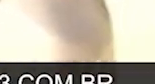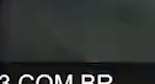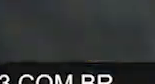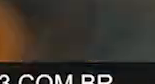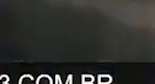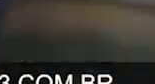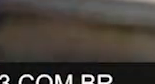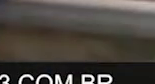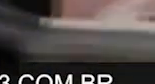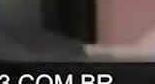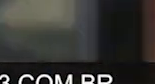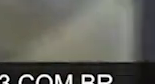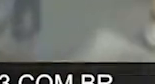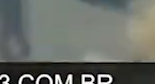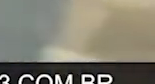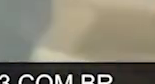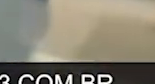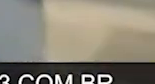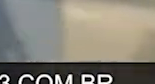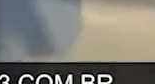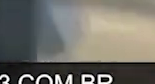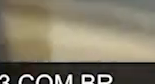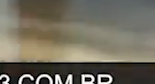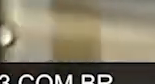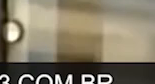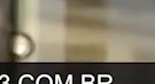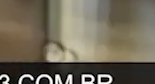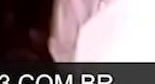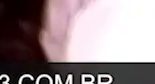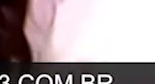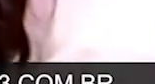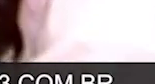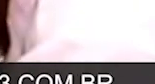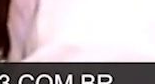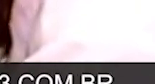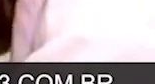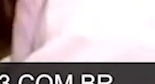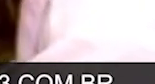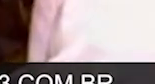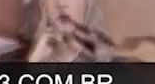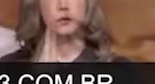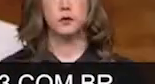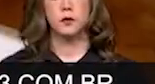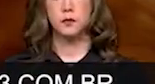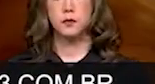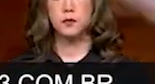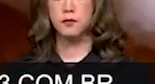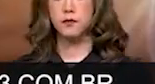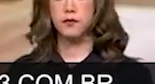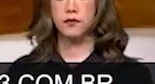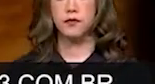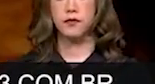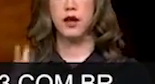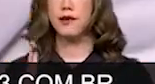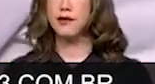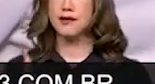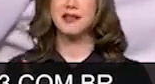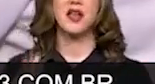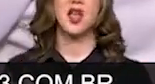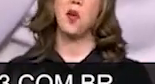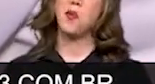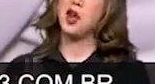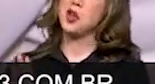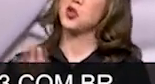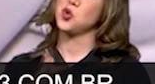do animal de estimação. Matéria interessante, vamos ver, joga na tela do JR23. Thor é veterano em